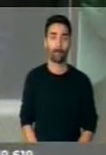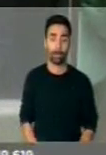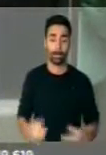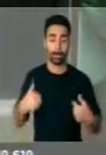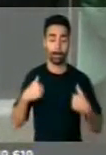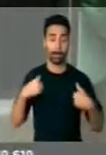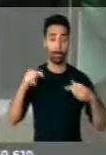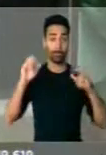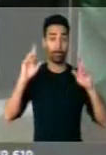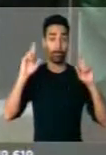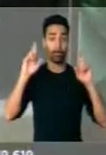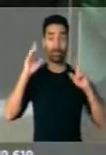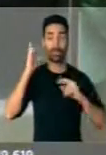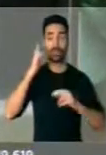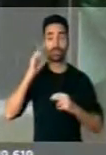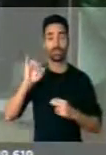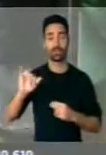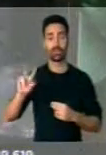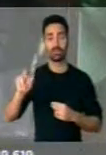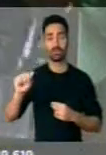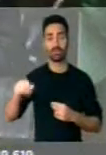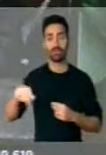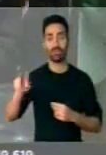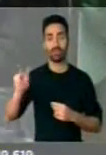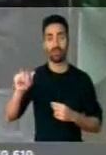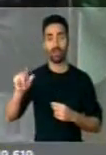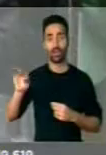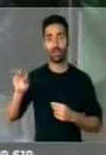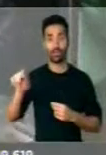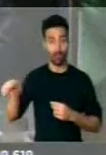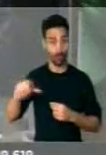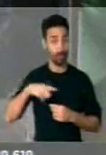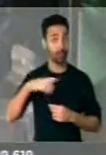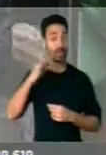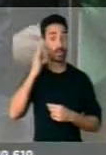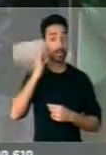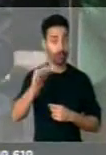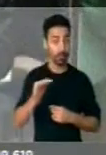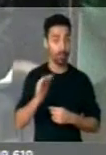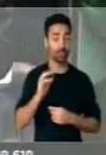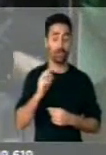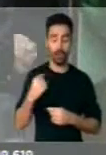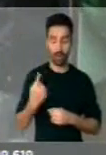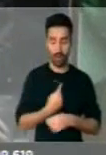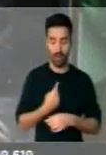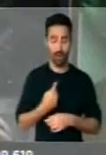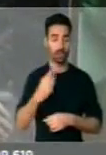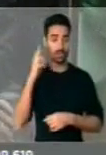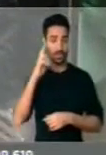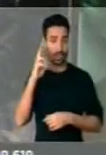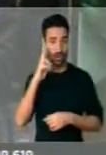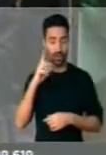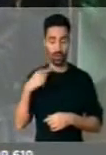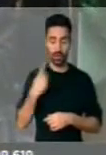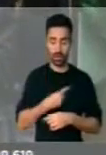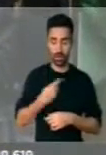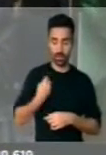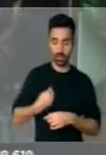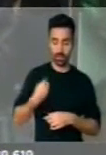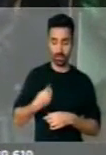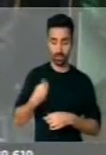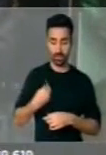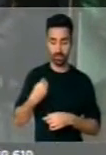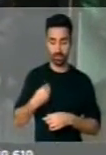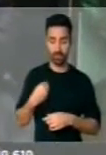espero, e o deputado Ivan Valente é testemunha, que com a nossa história, a nossa trajetória, fui chamado